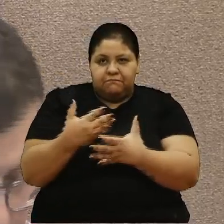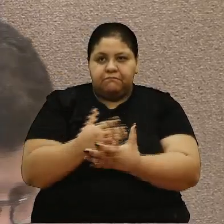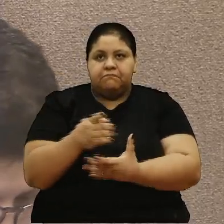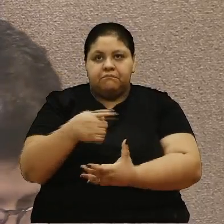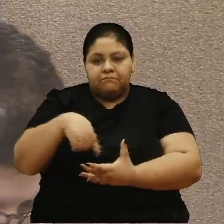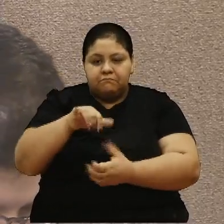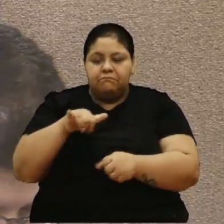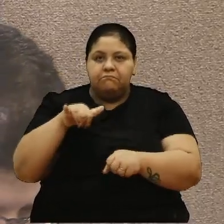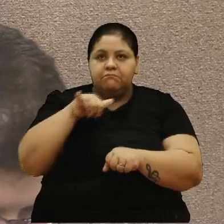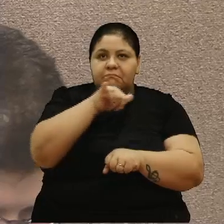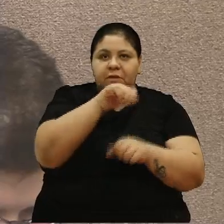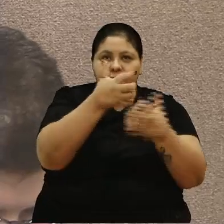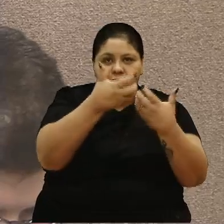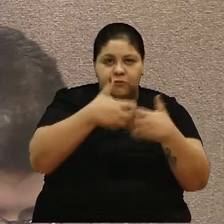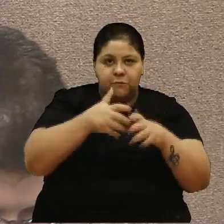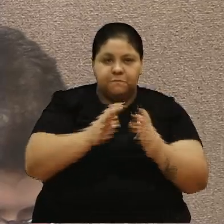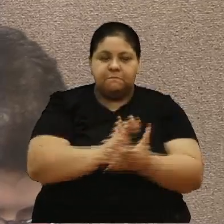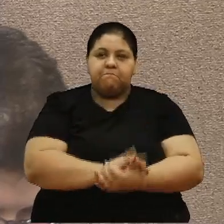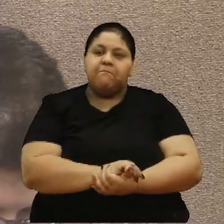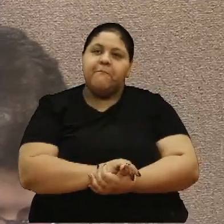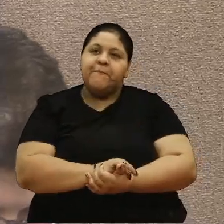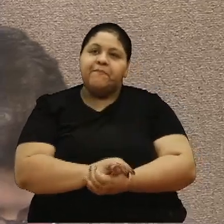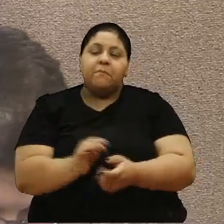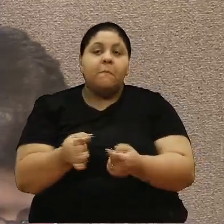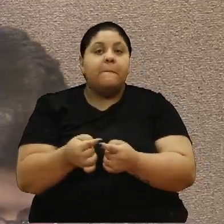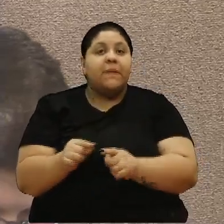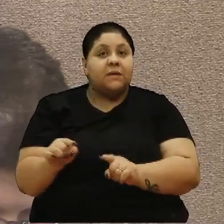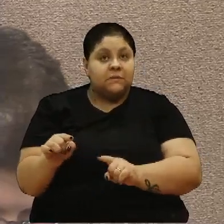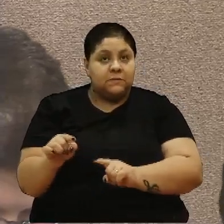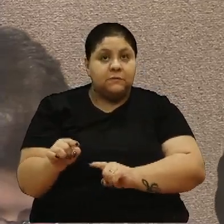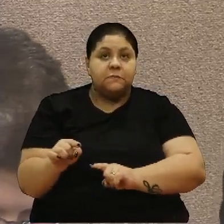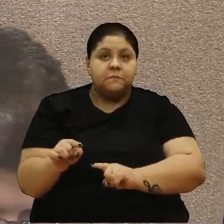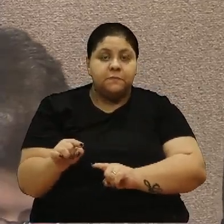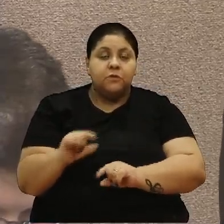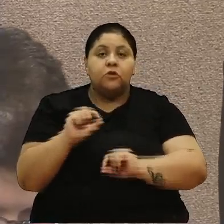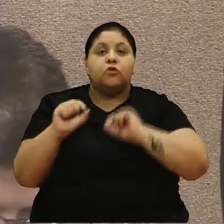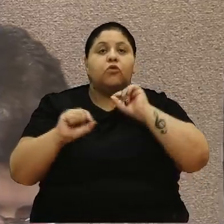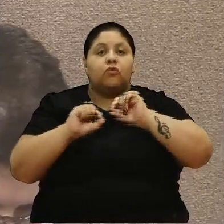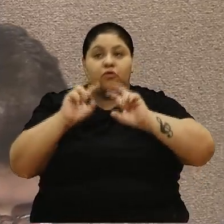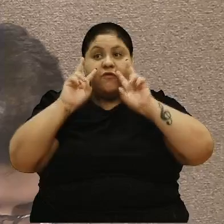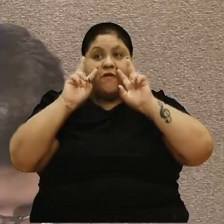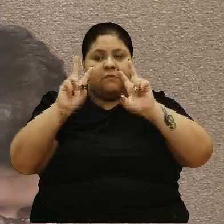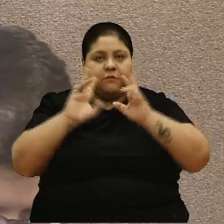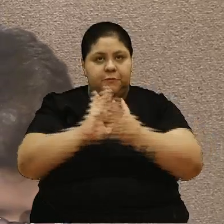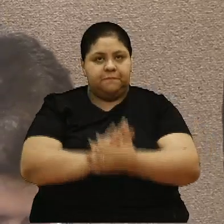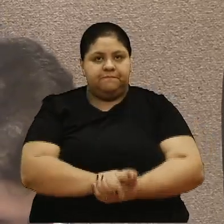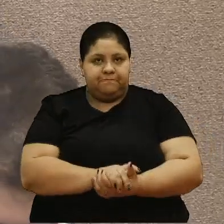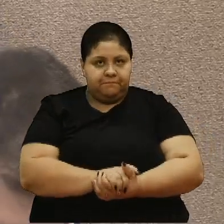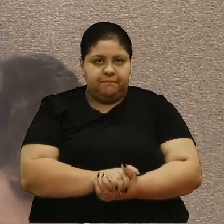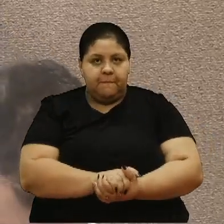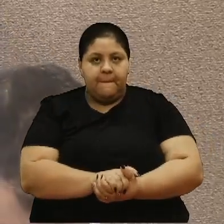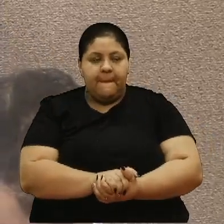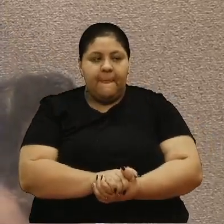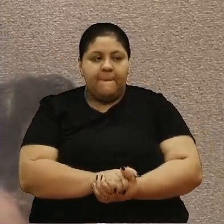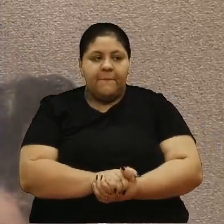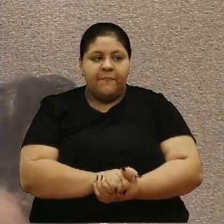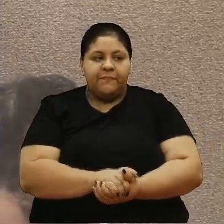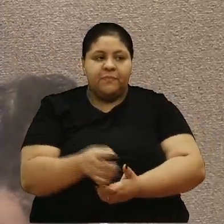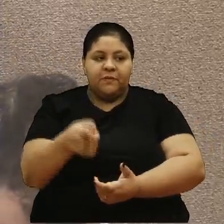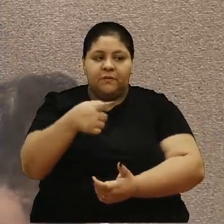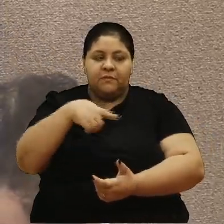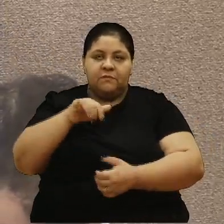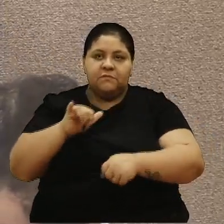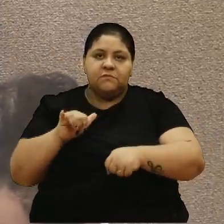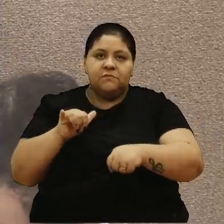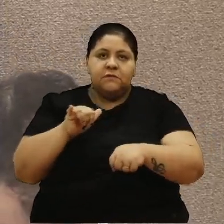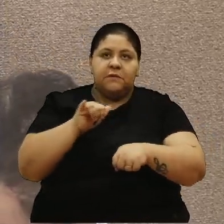nosso aeroporto ele funcionou. No entanto, o que nós vemos aqui? O nosso aeroporto